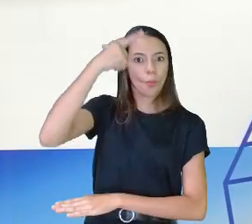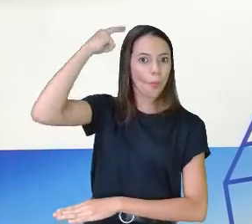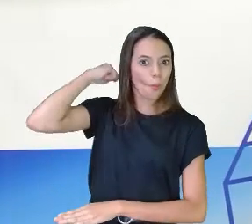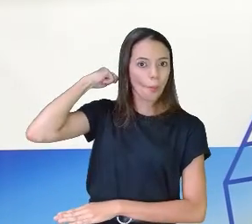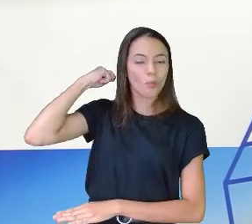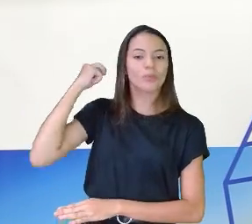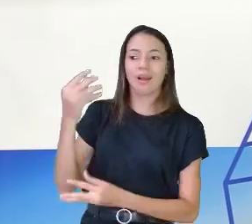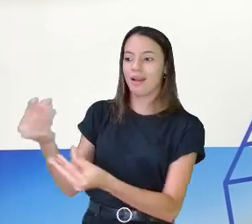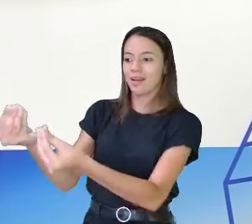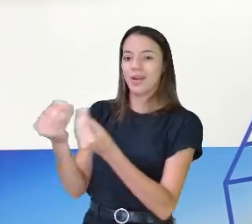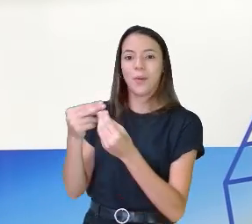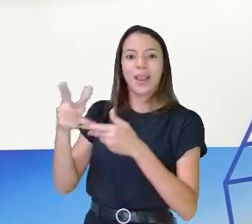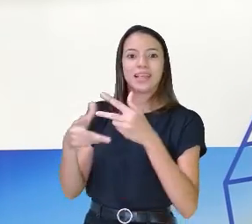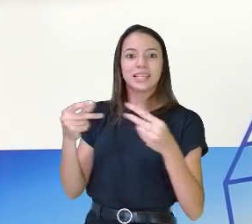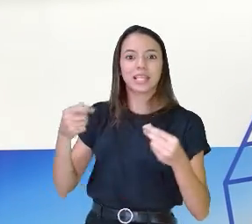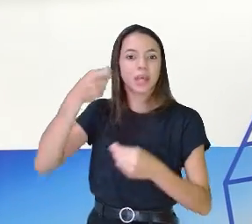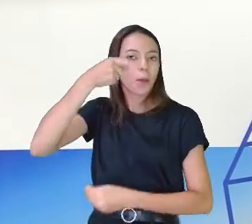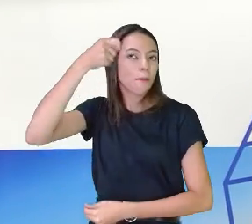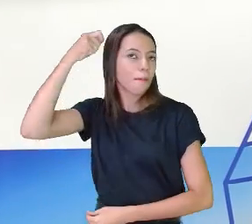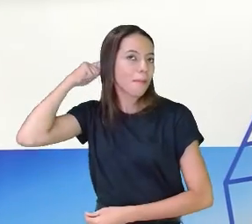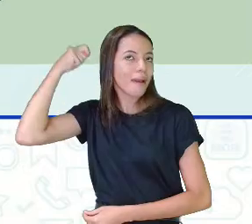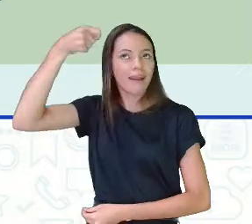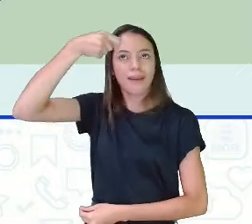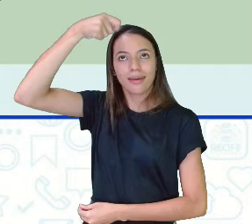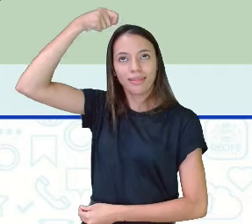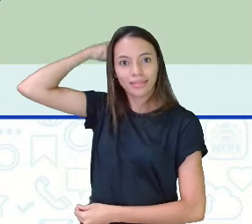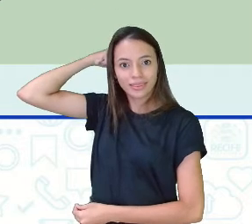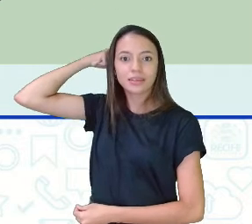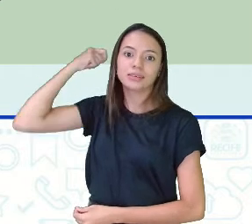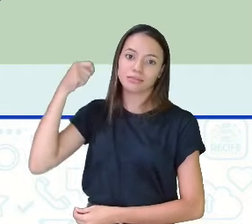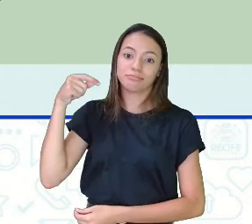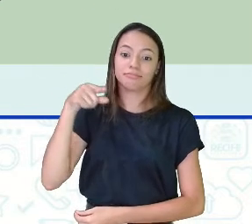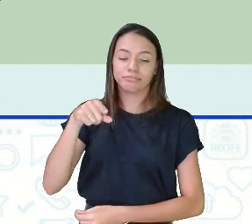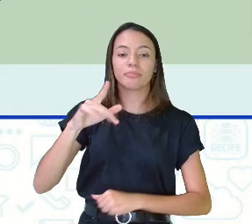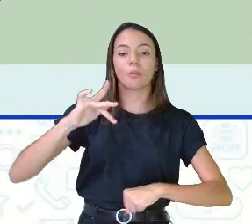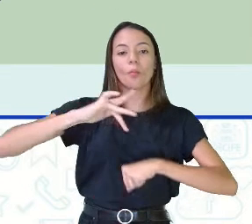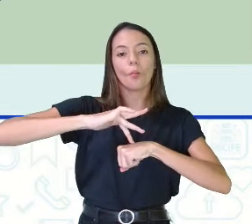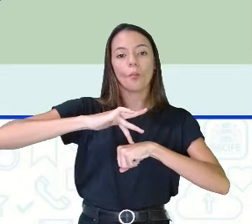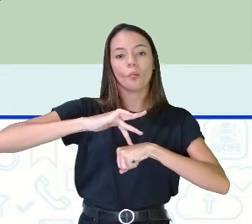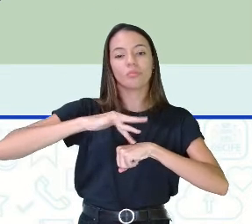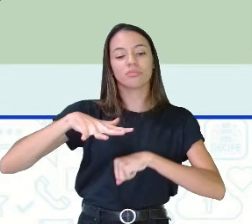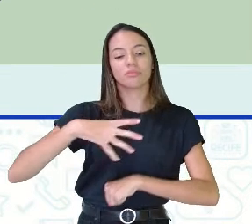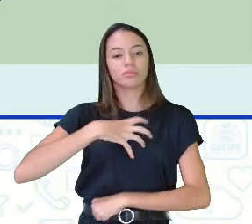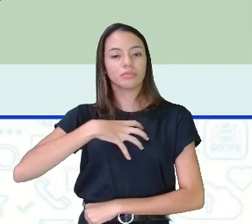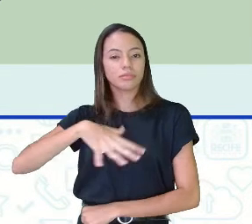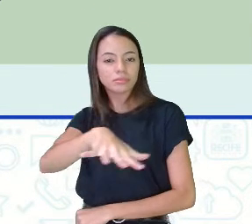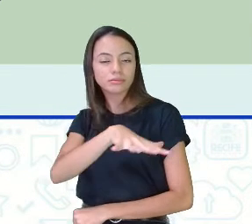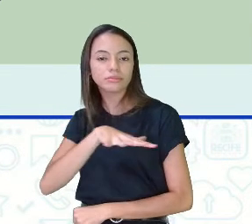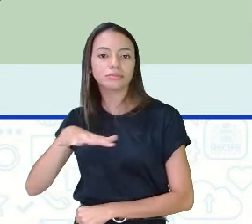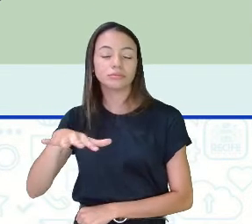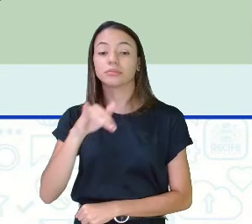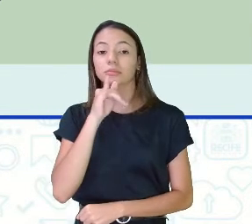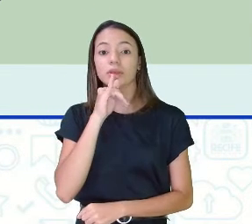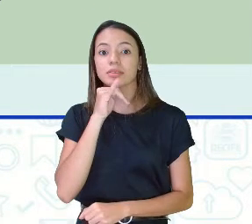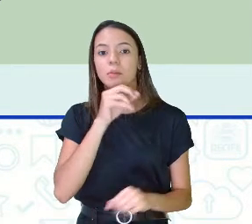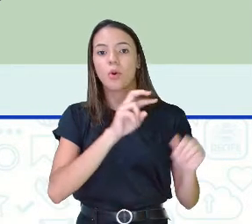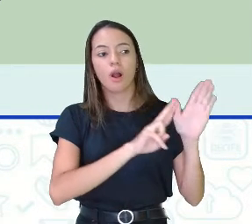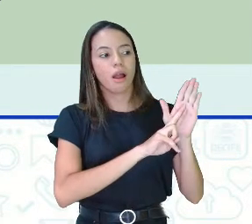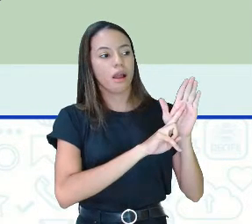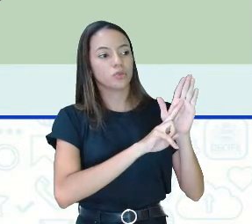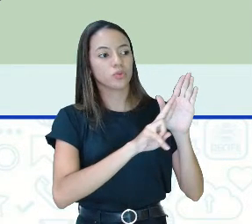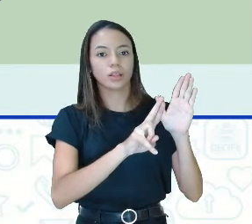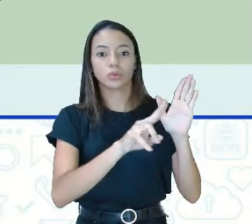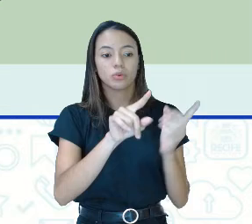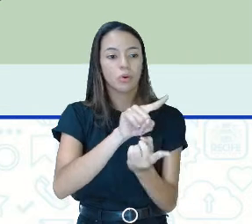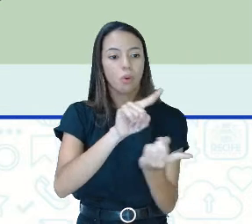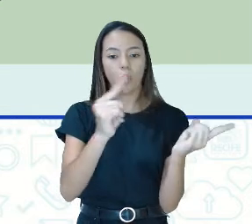né? Então, vem a ironia da situação. Quando se obtém um resultado contrário ao